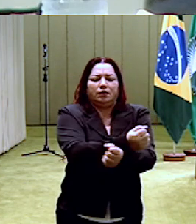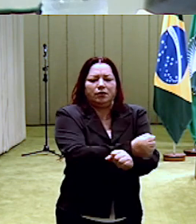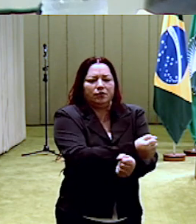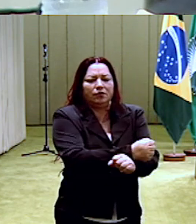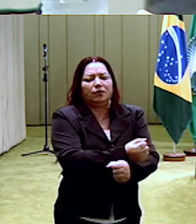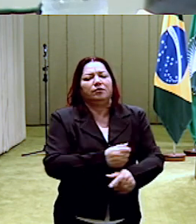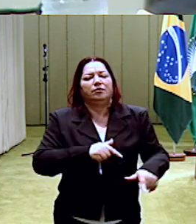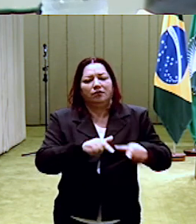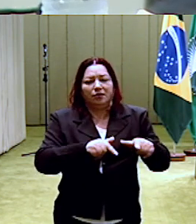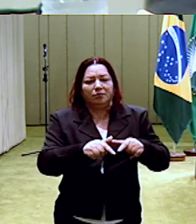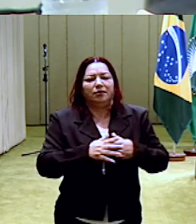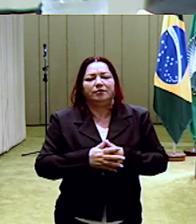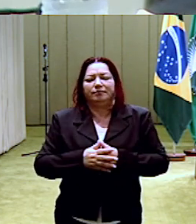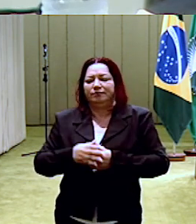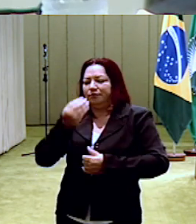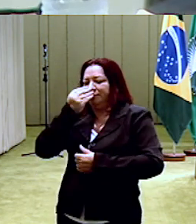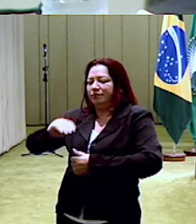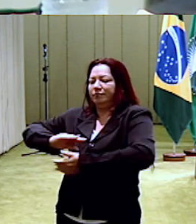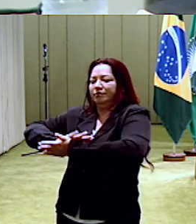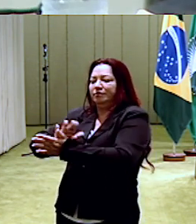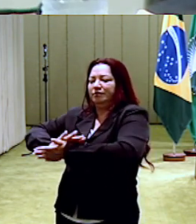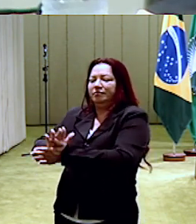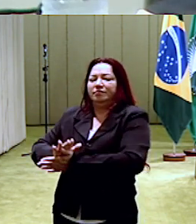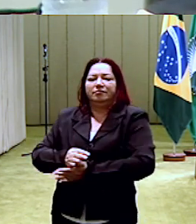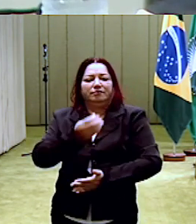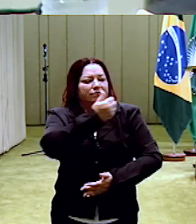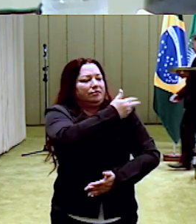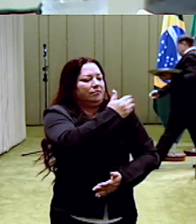escravidão, práticas discriminatórias,